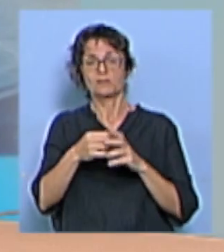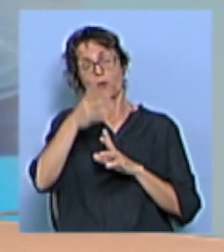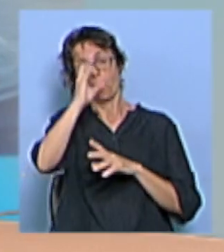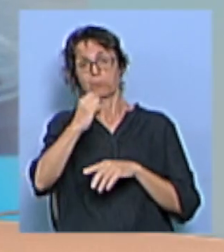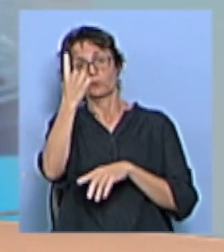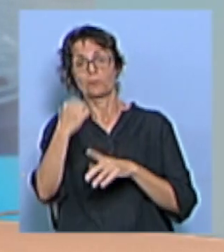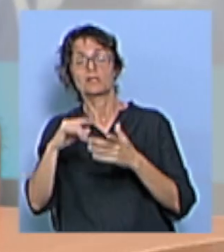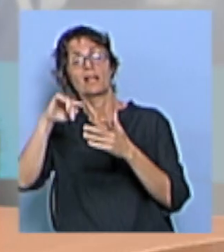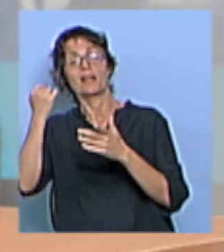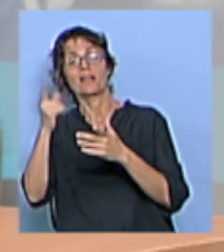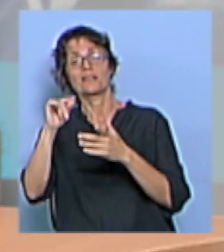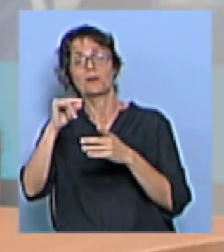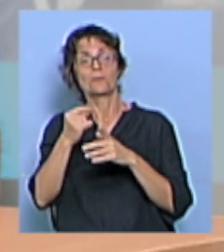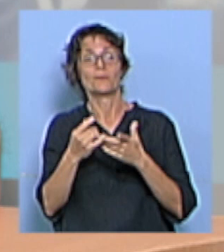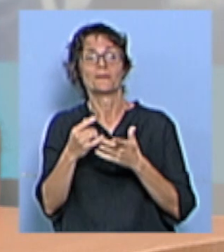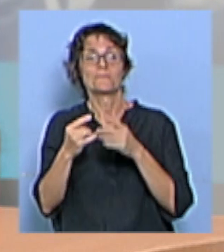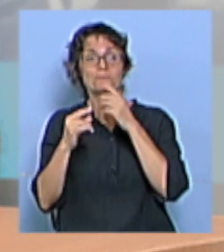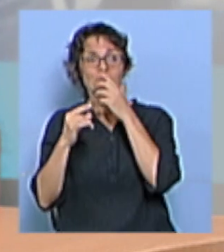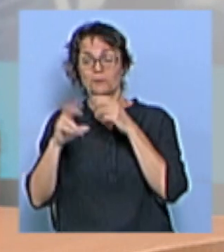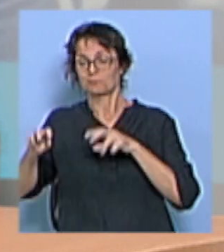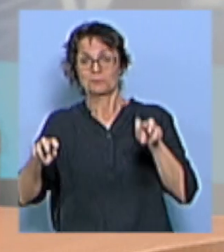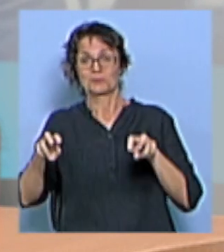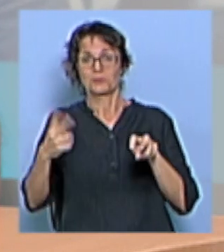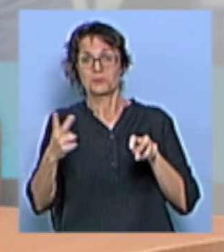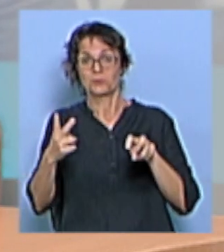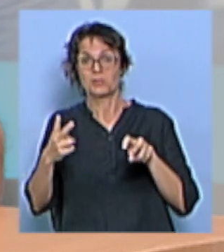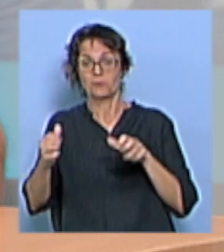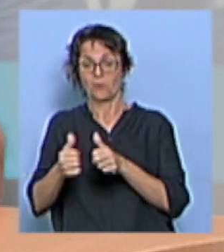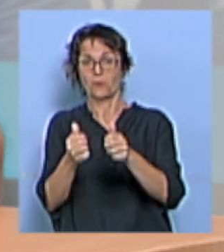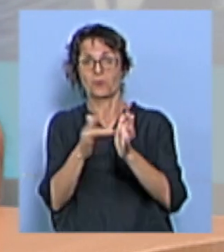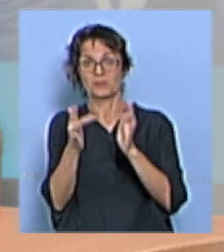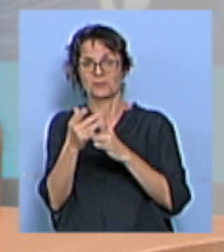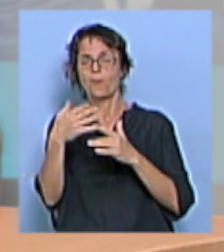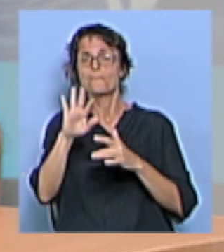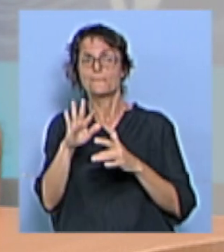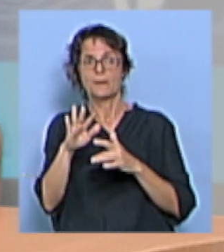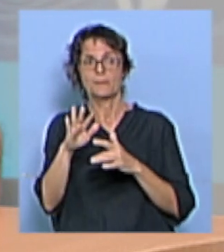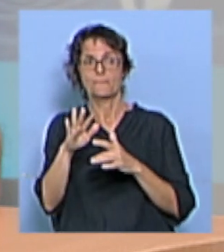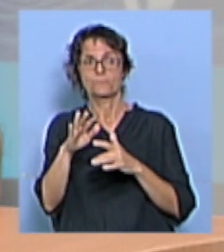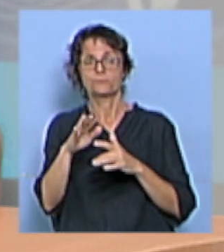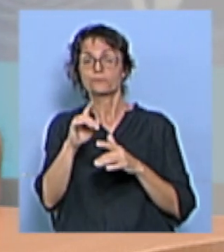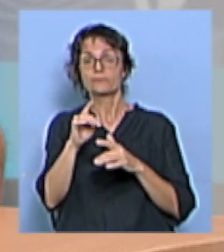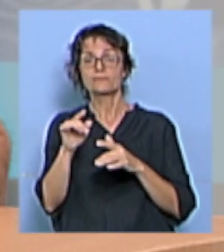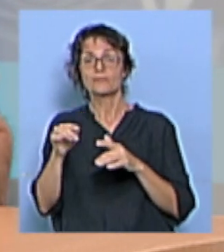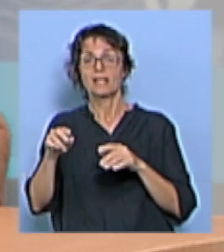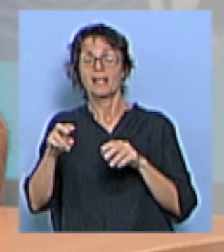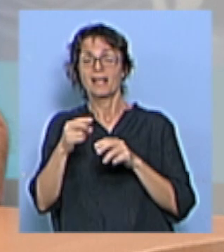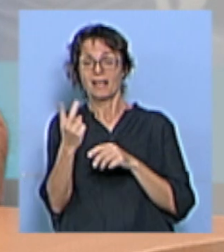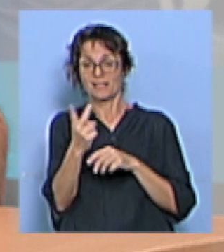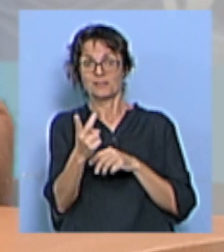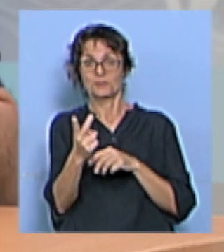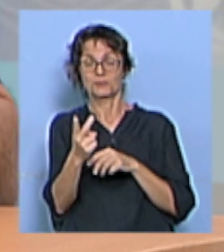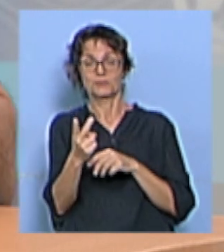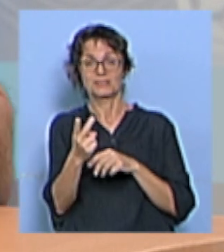No outro evangelho é curioso, não são eles dois, os irmãos, Pedro e João, que vão Tiago e João, que vão diretamente